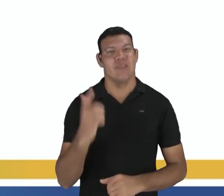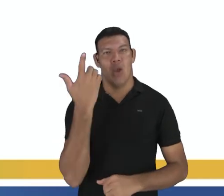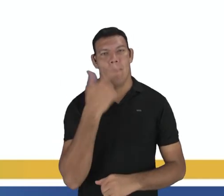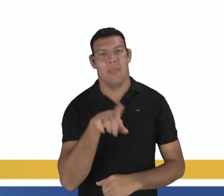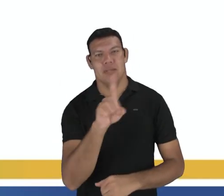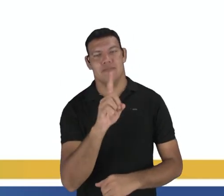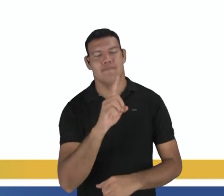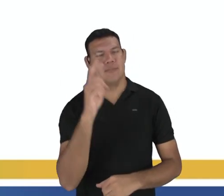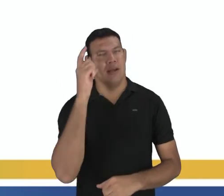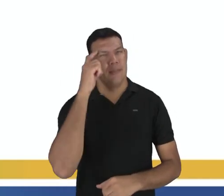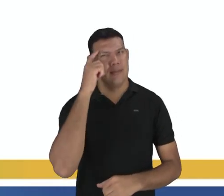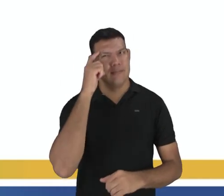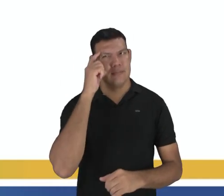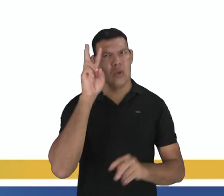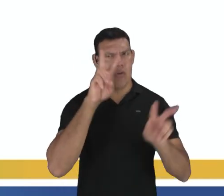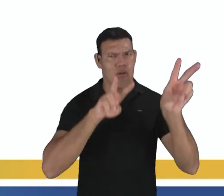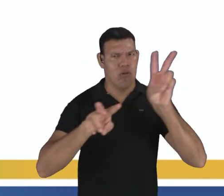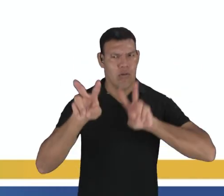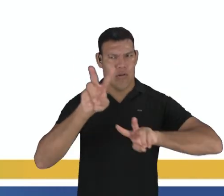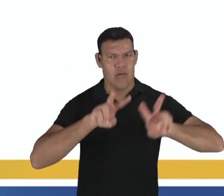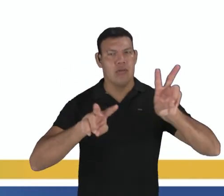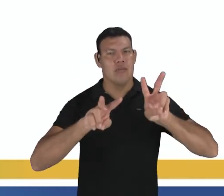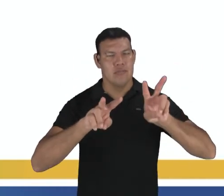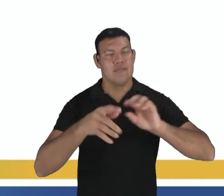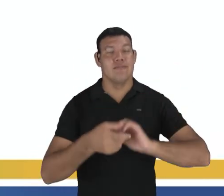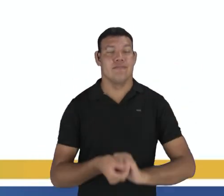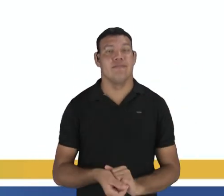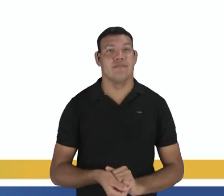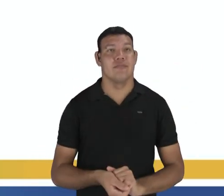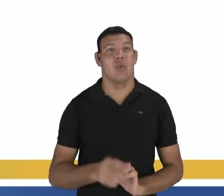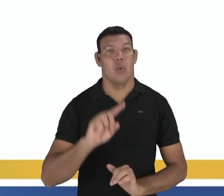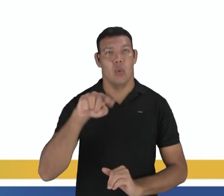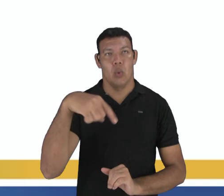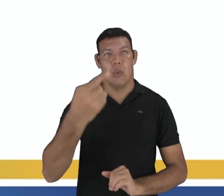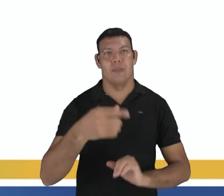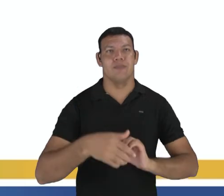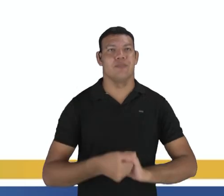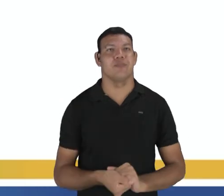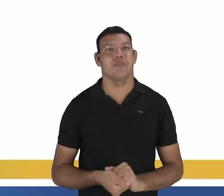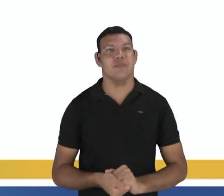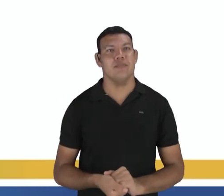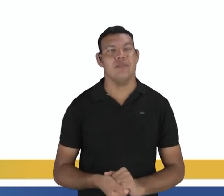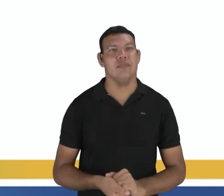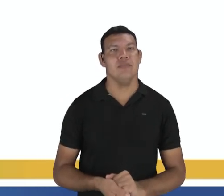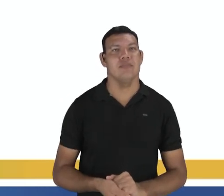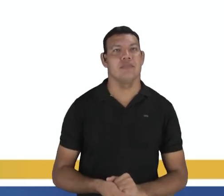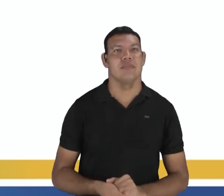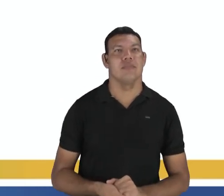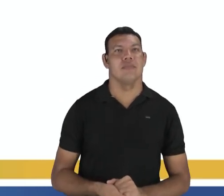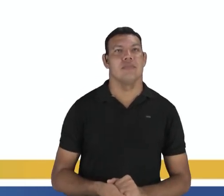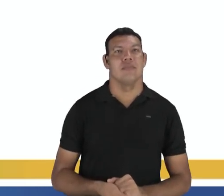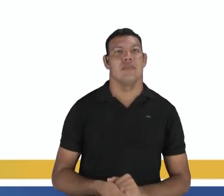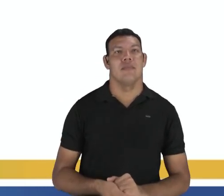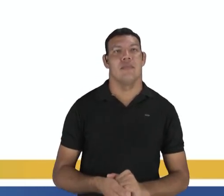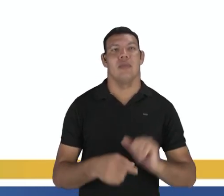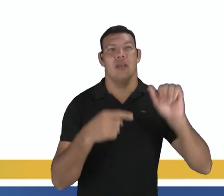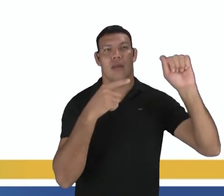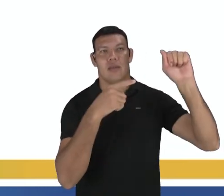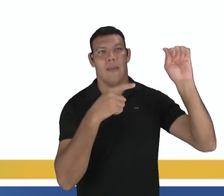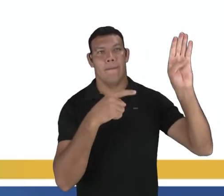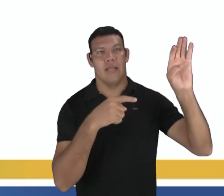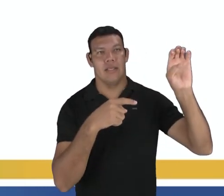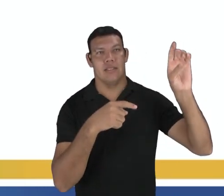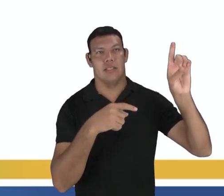Ele está dizendo que ele não conseguia parar de olhar, ok? Próximo. Qual das opções